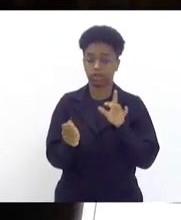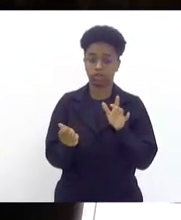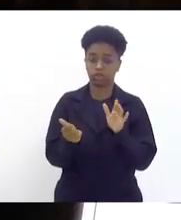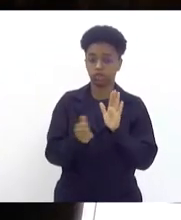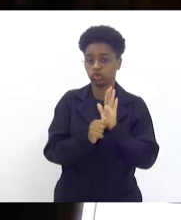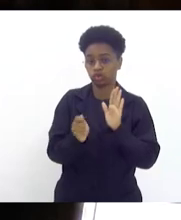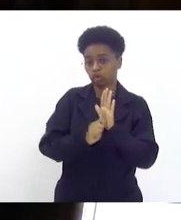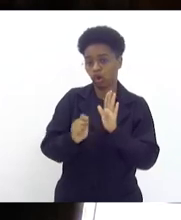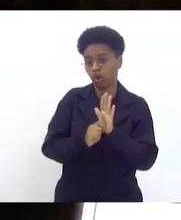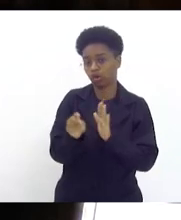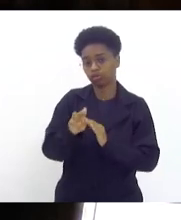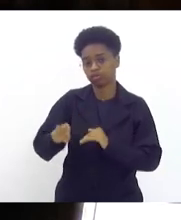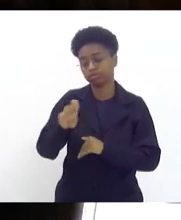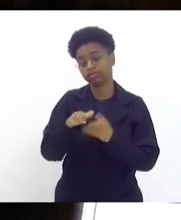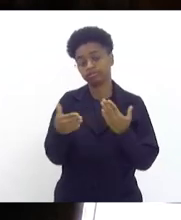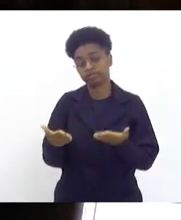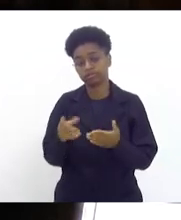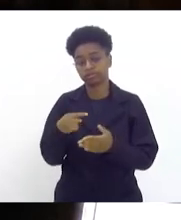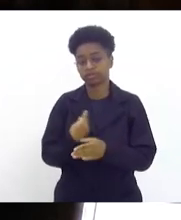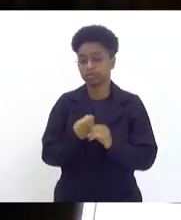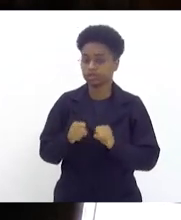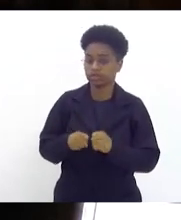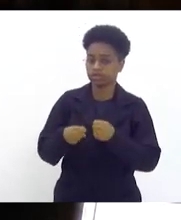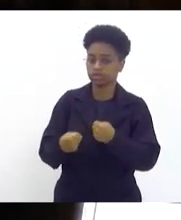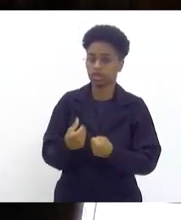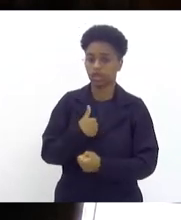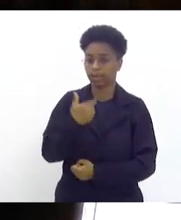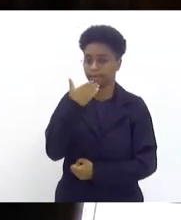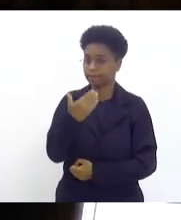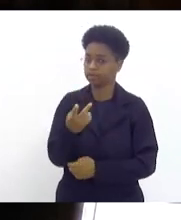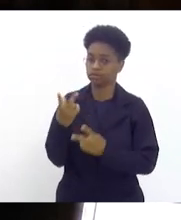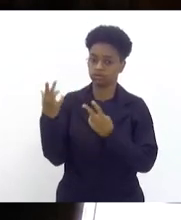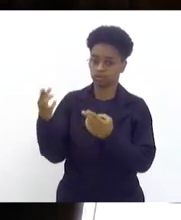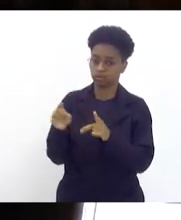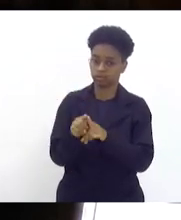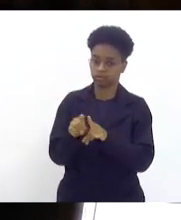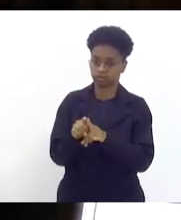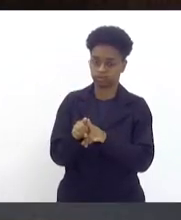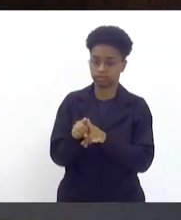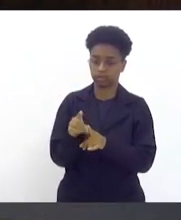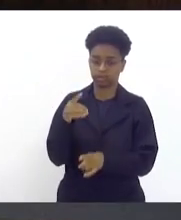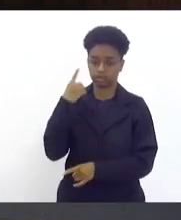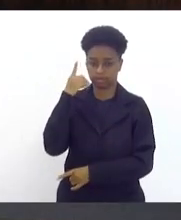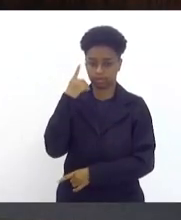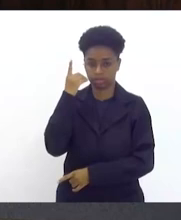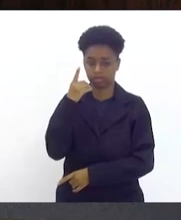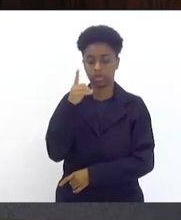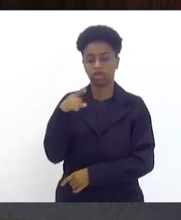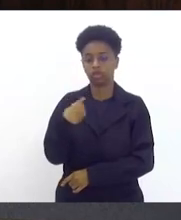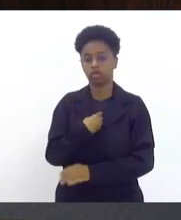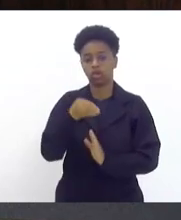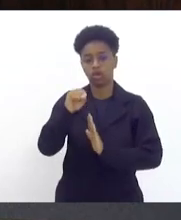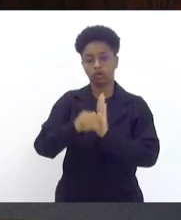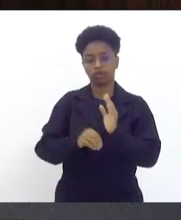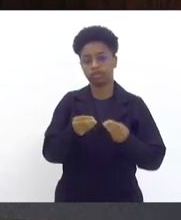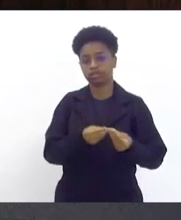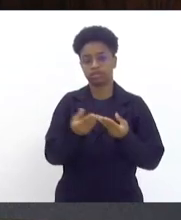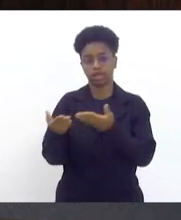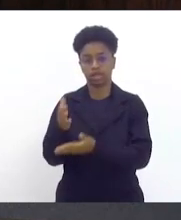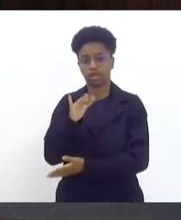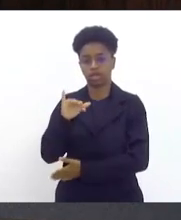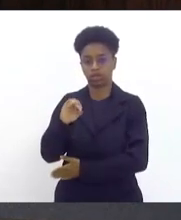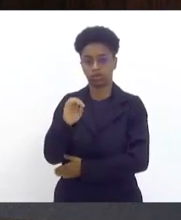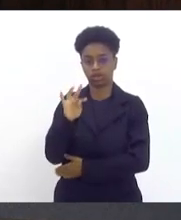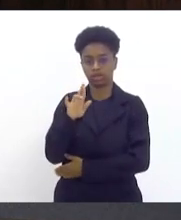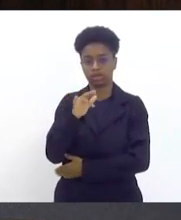Mas com esse esforço aqui aí eu peço o mesmo encaminhamento Deputado Gualberto que a gente faça um ofício para Rio Trilhos em nome da comissão